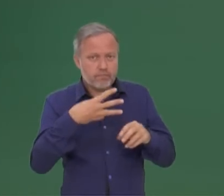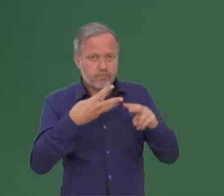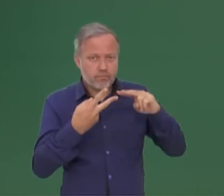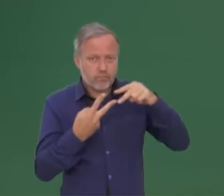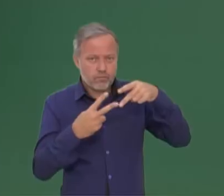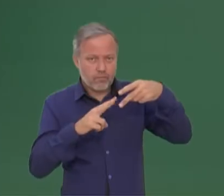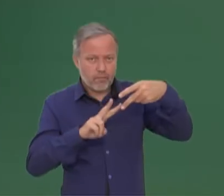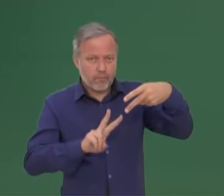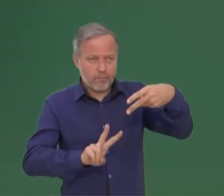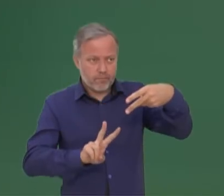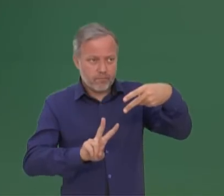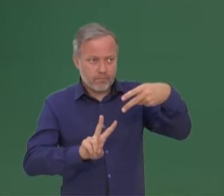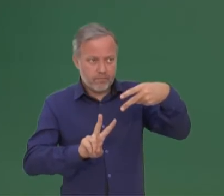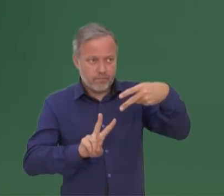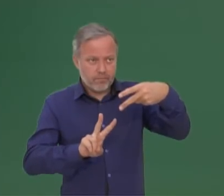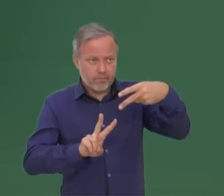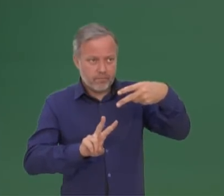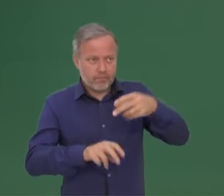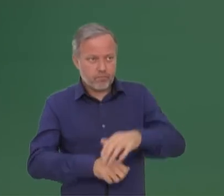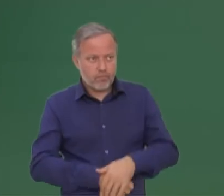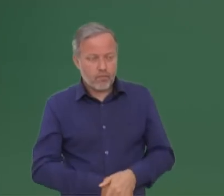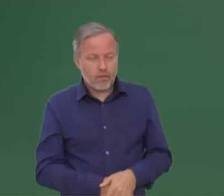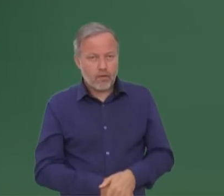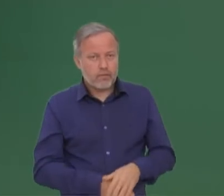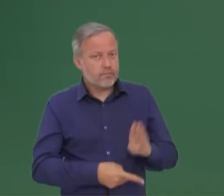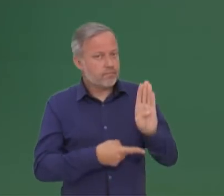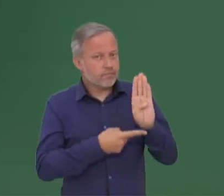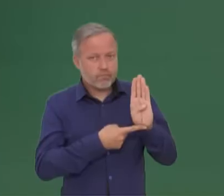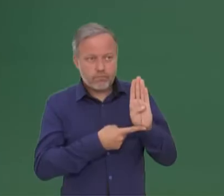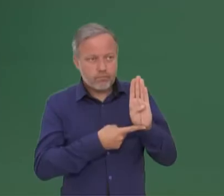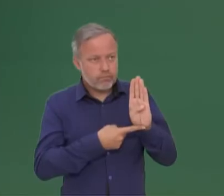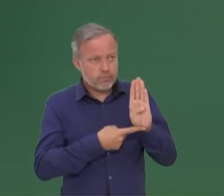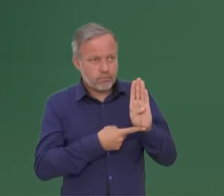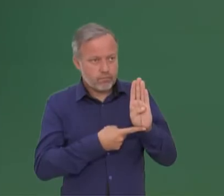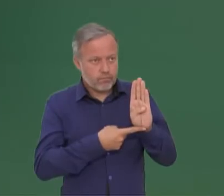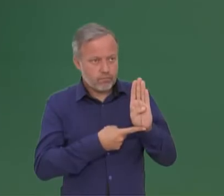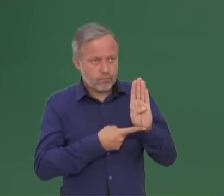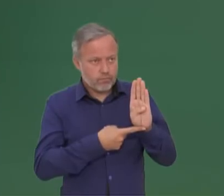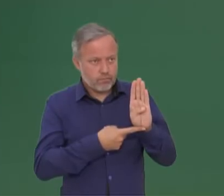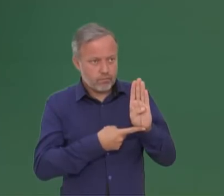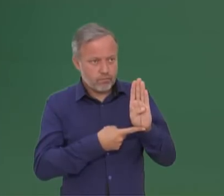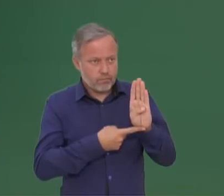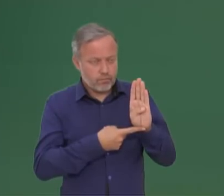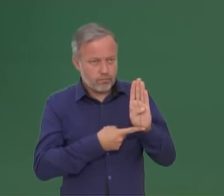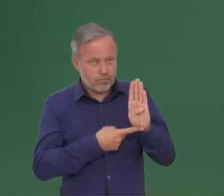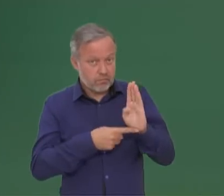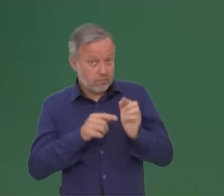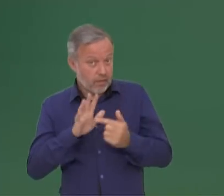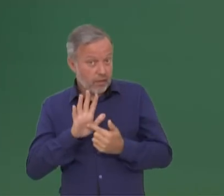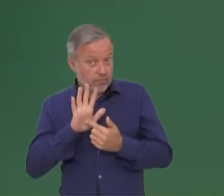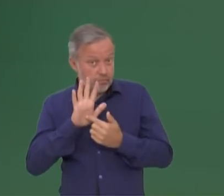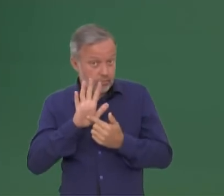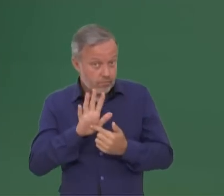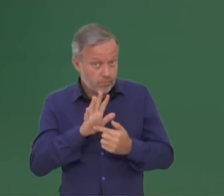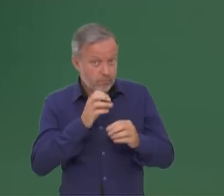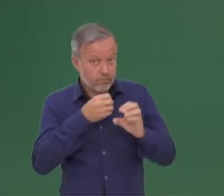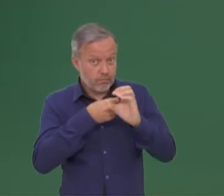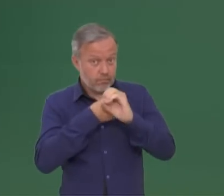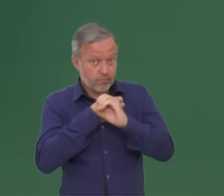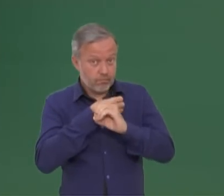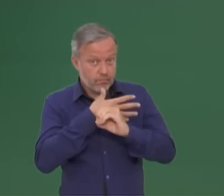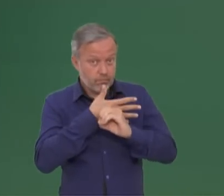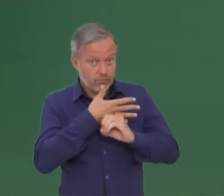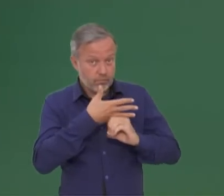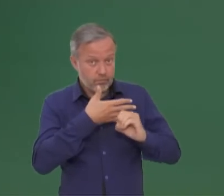material hereditário, material genético. Por que não a letra B? Embora a célula apresente organelas, embora